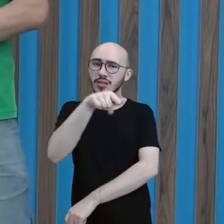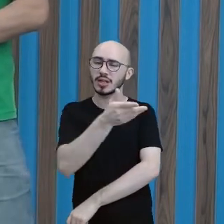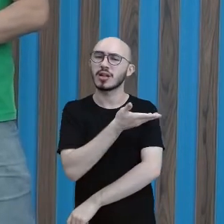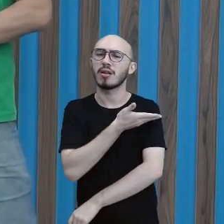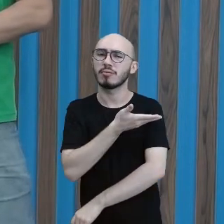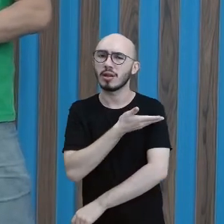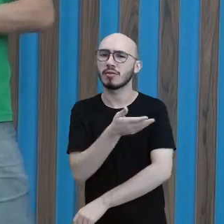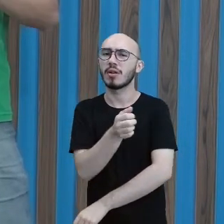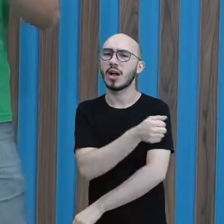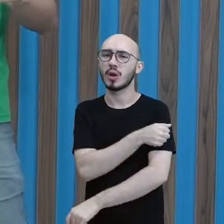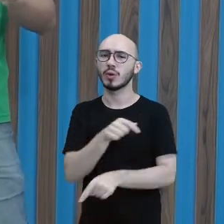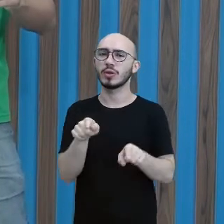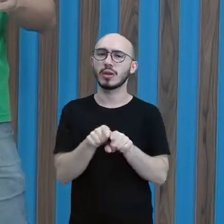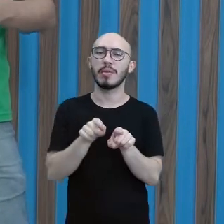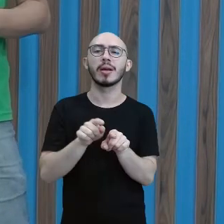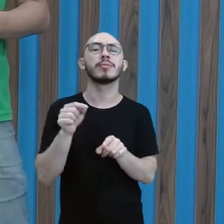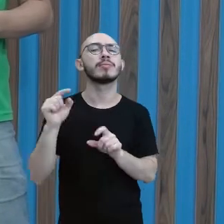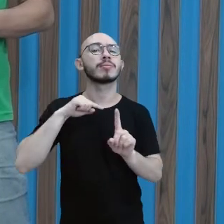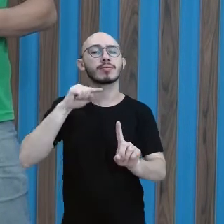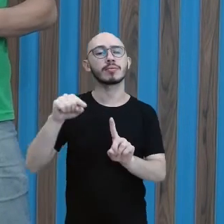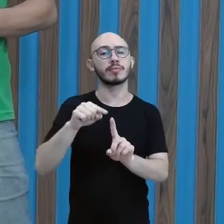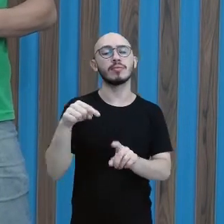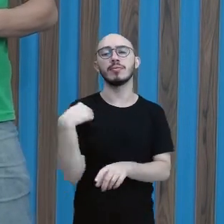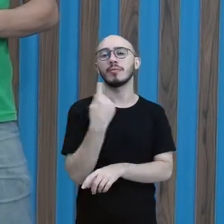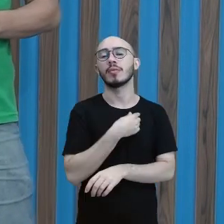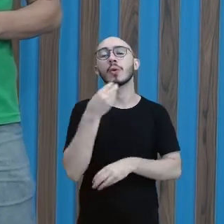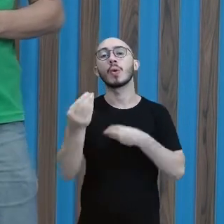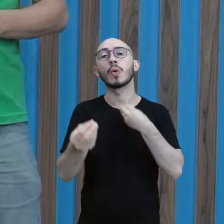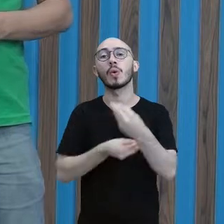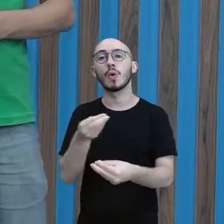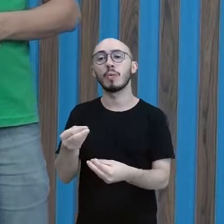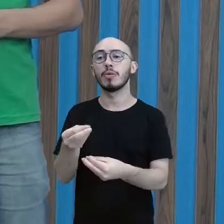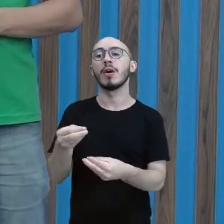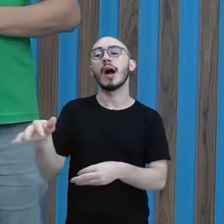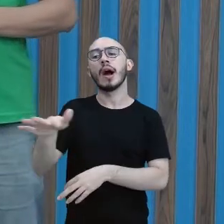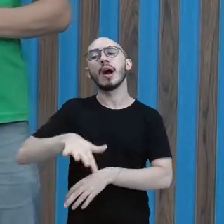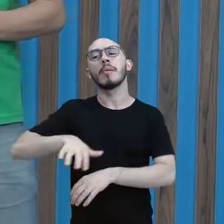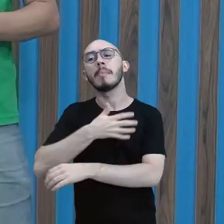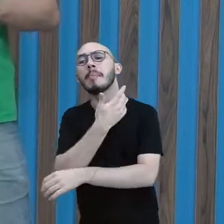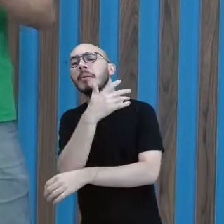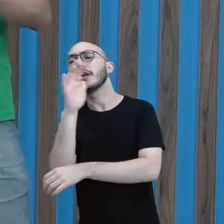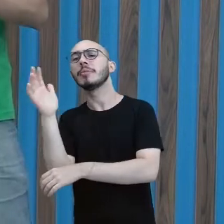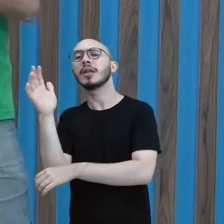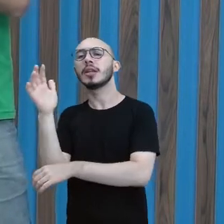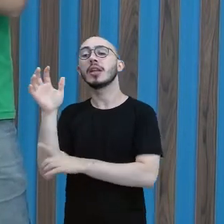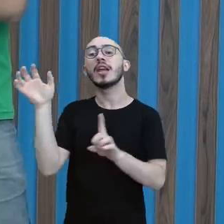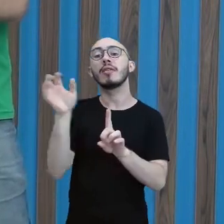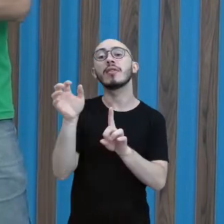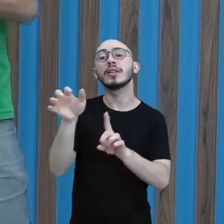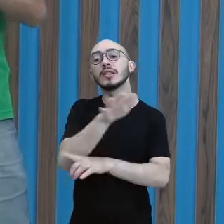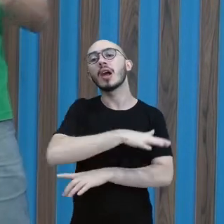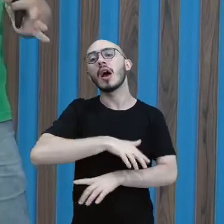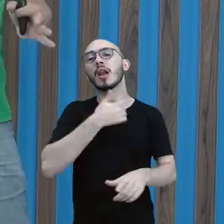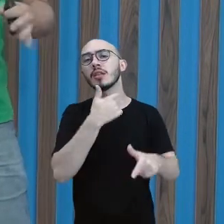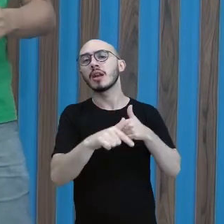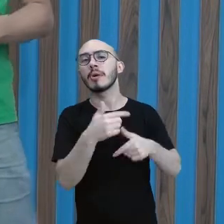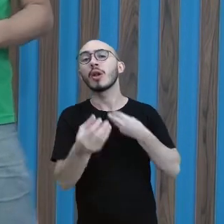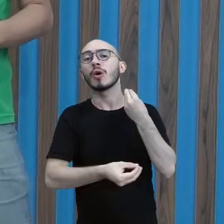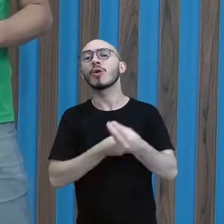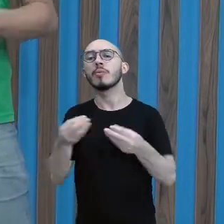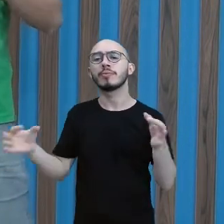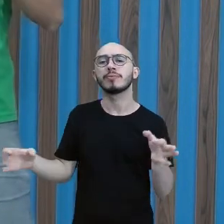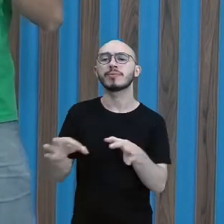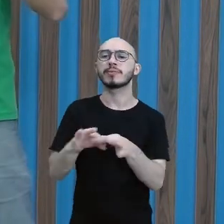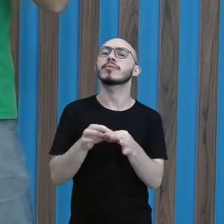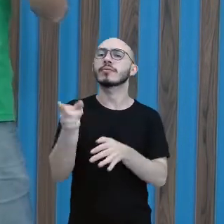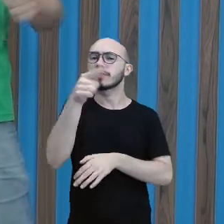Então, a ideia é a gente pensar, né, em como o meio ambiente influencia o mundo do trabalho. Então, essa relação entre trabalho e meio ambiente, tá